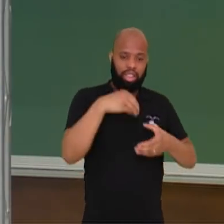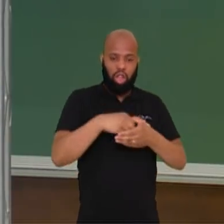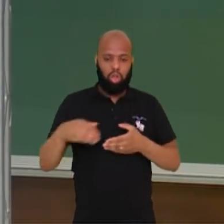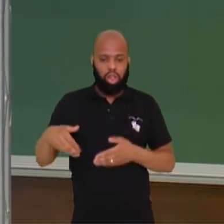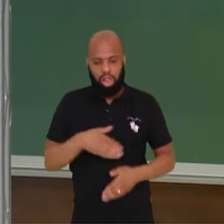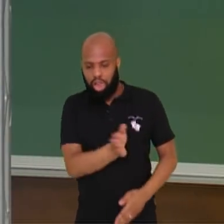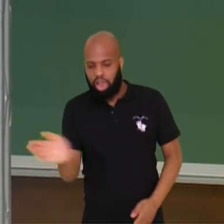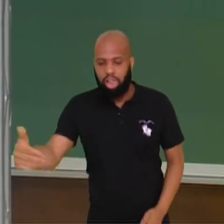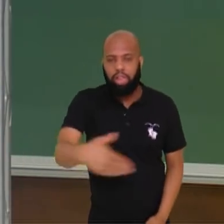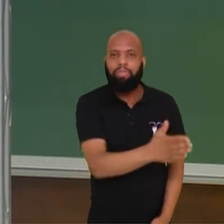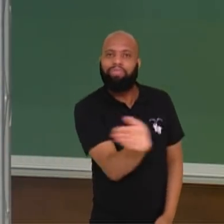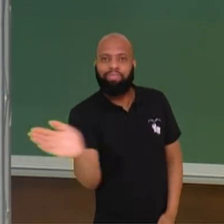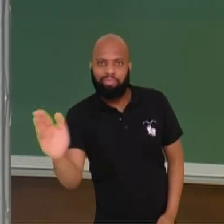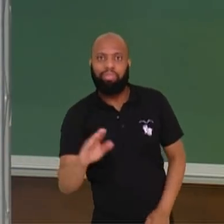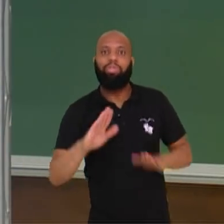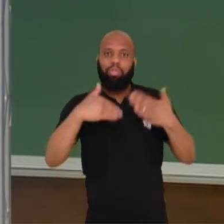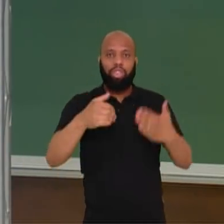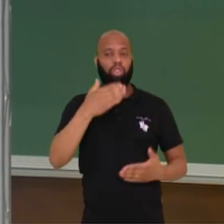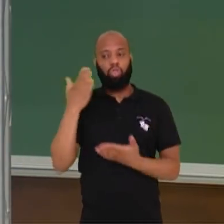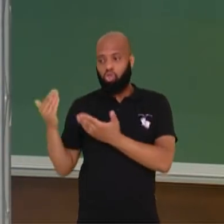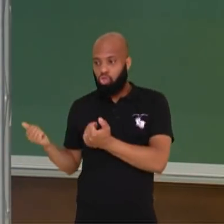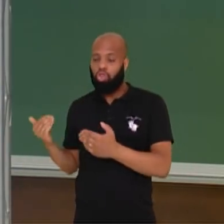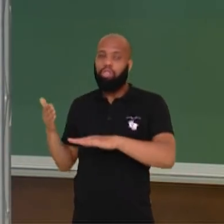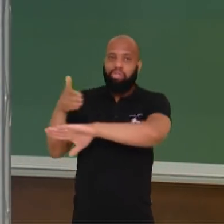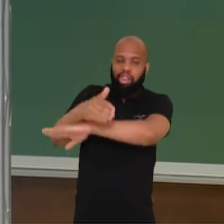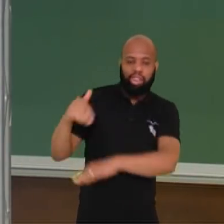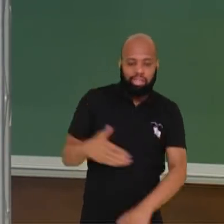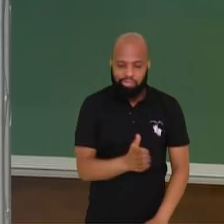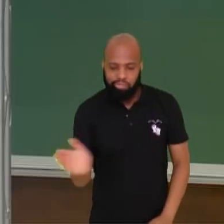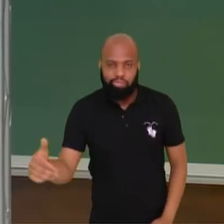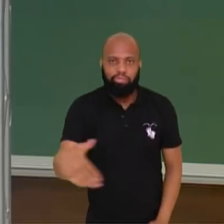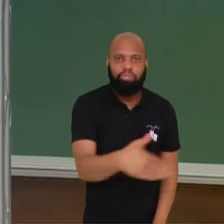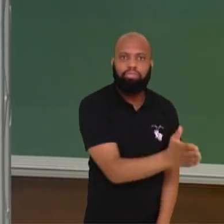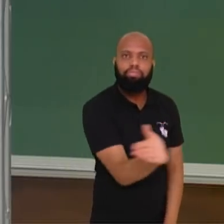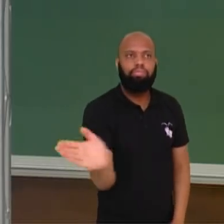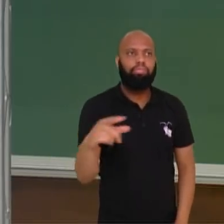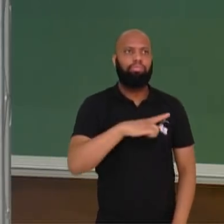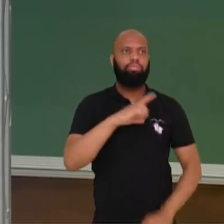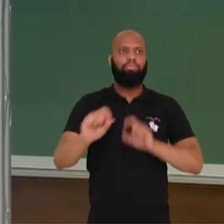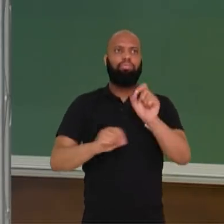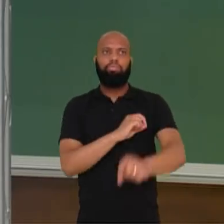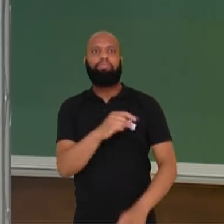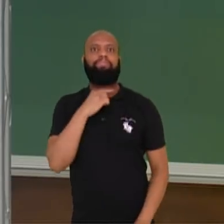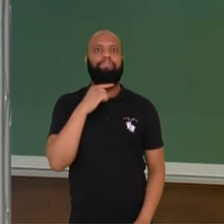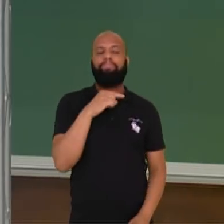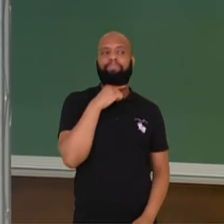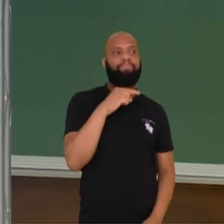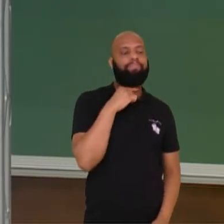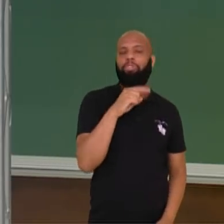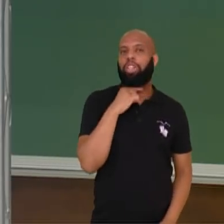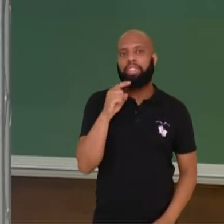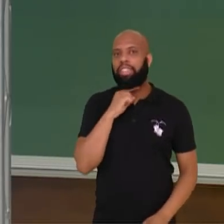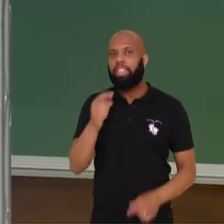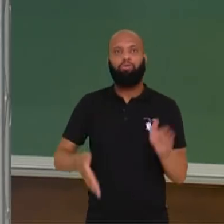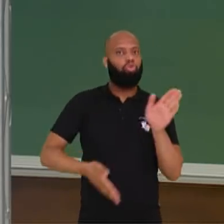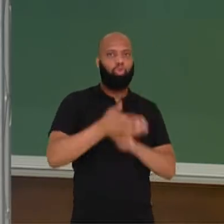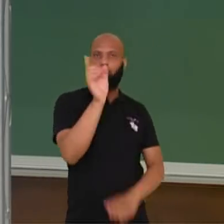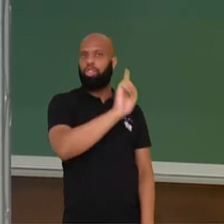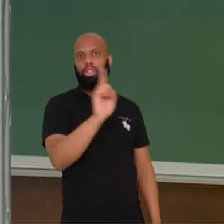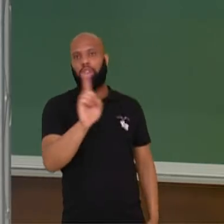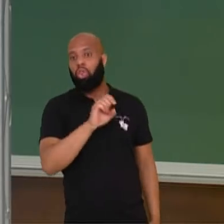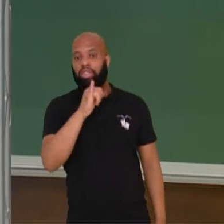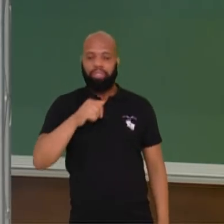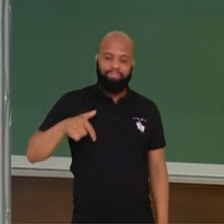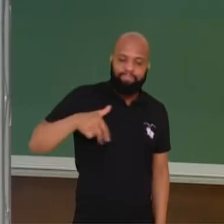vivia. Os jovens então entravam no labirinto, que era um labirinto absolutamente intransponível, ninguém